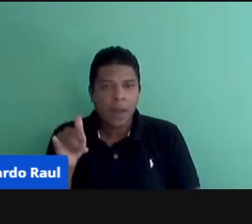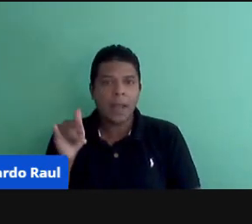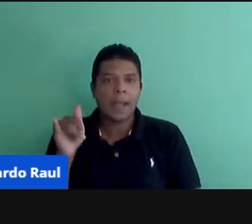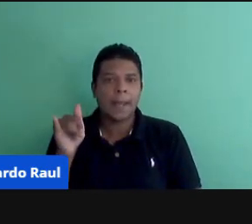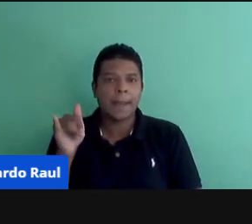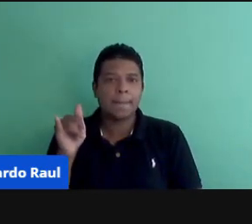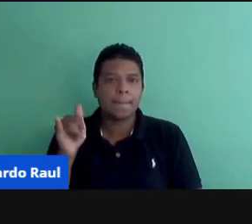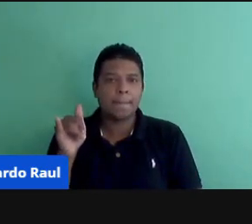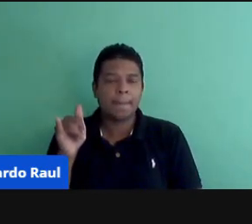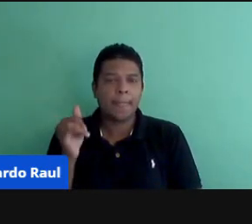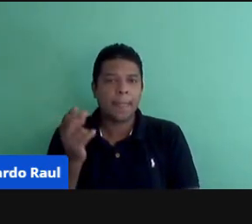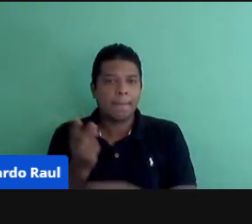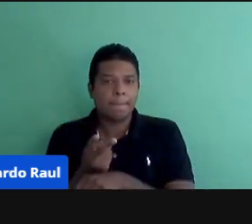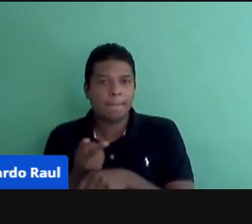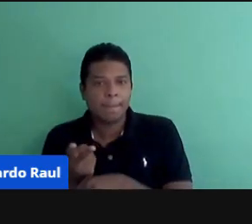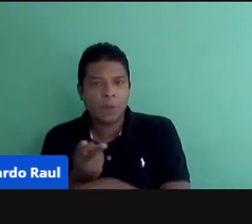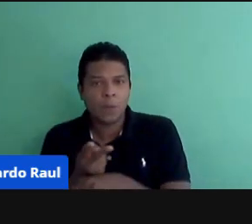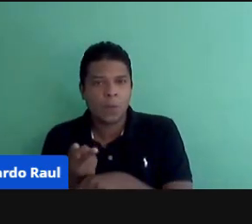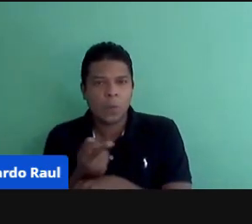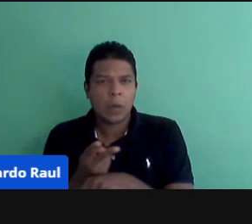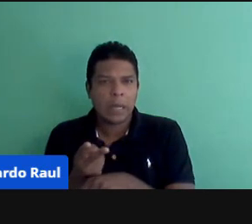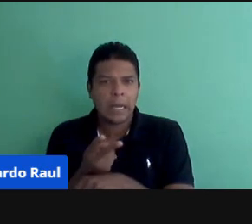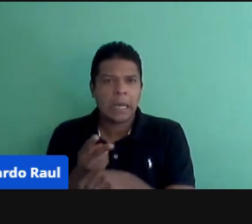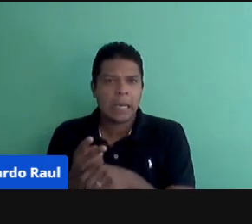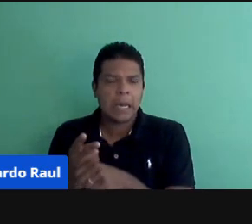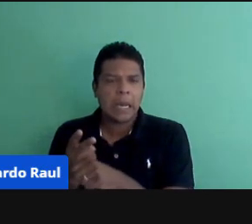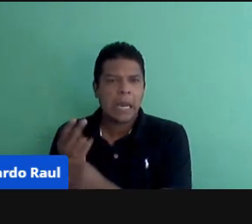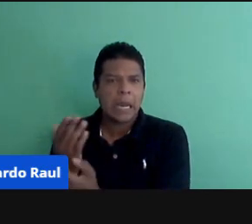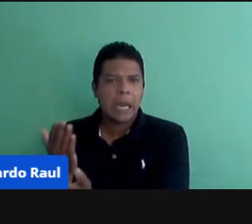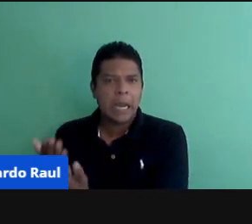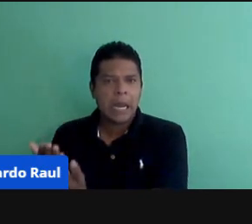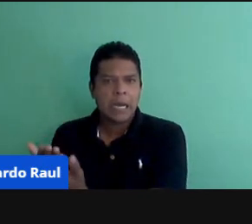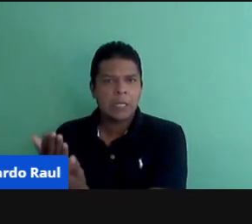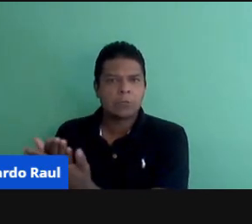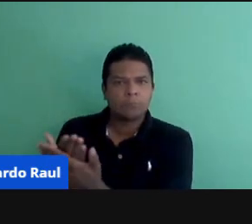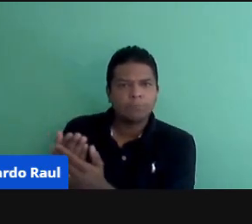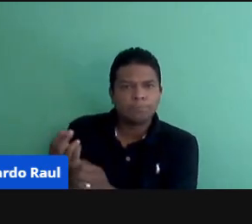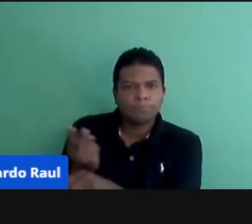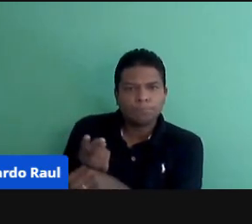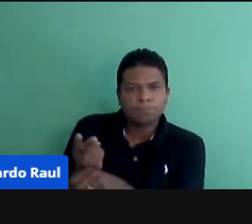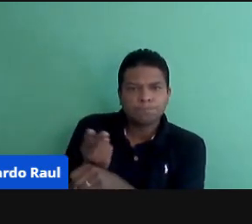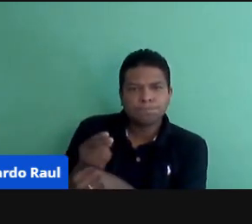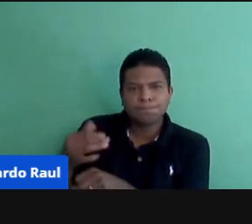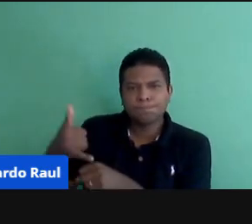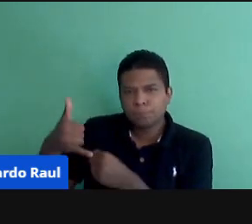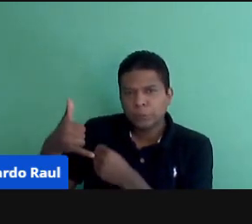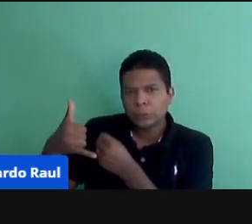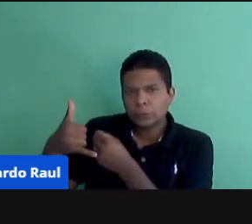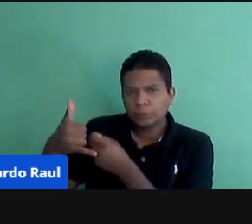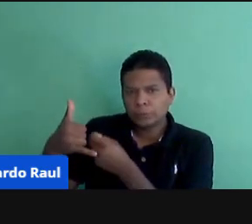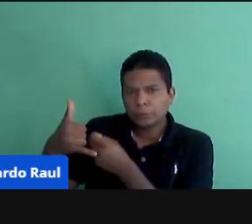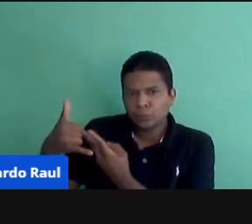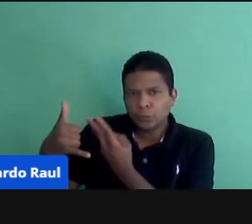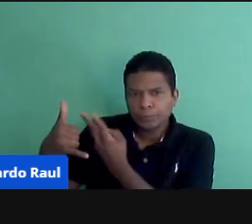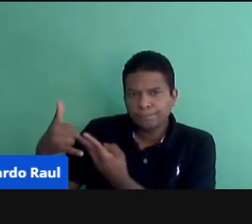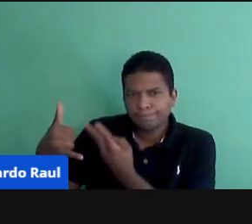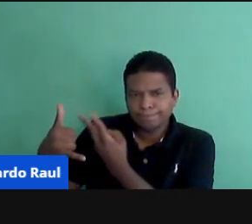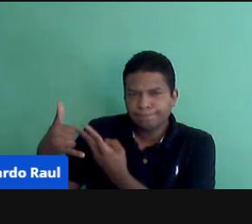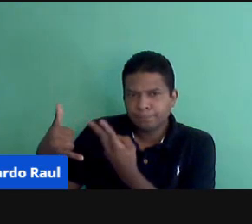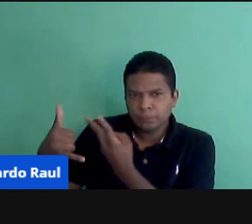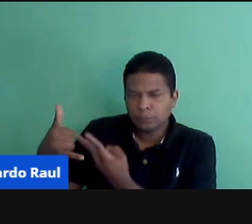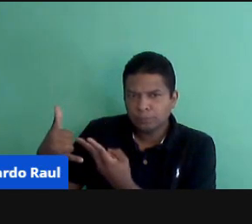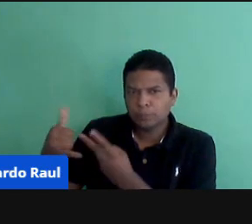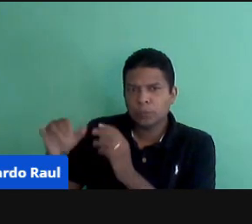vai procurar a aula, né, o que aconteceu na aula, e ali teve outros conteúdos naquele mesmo dia,